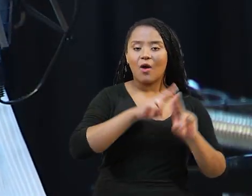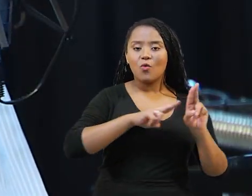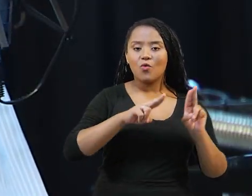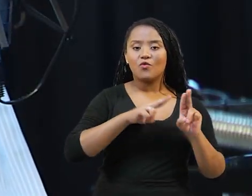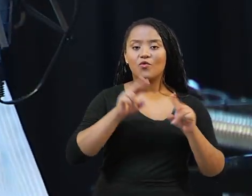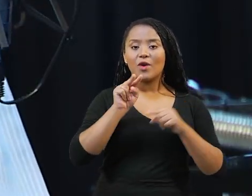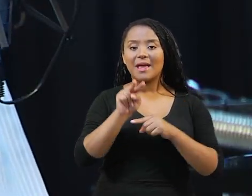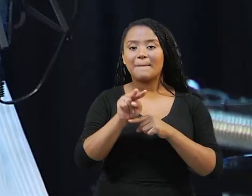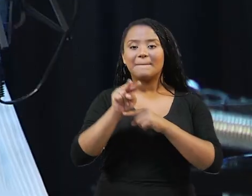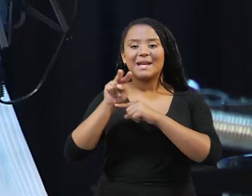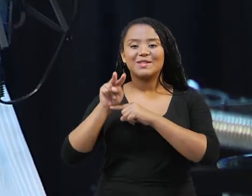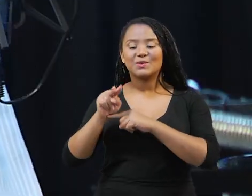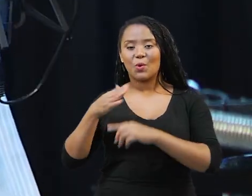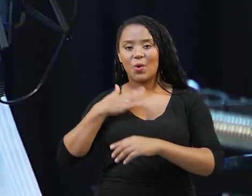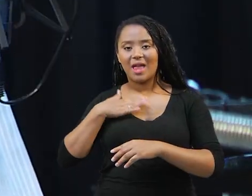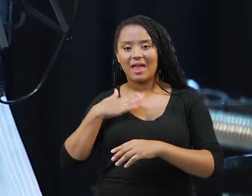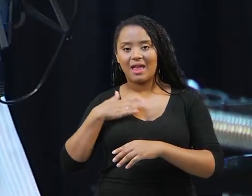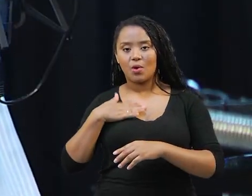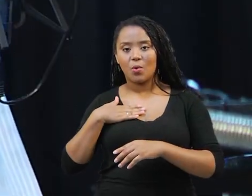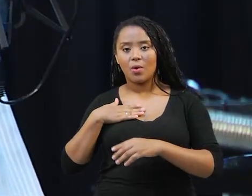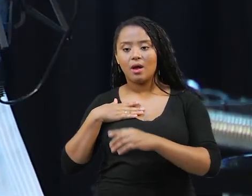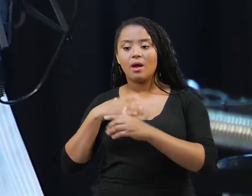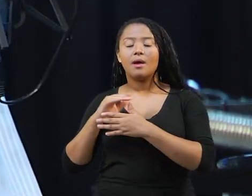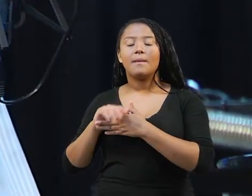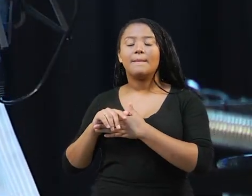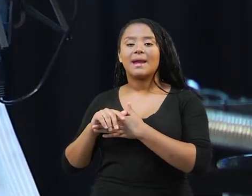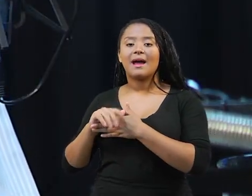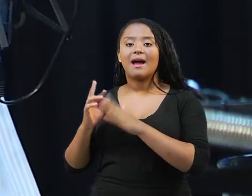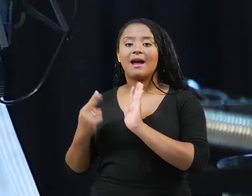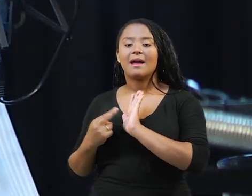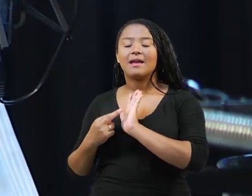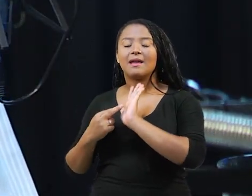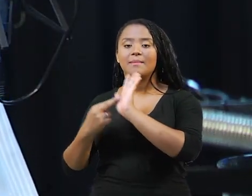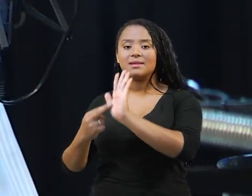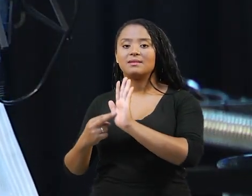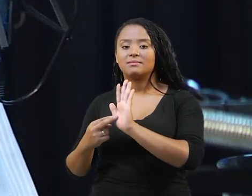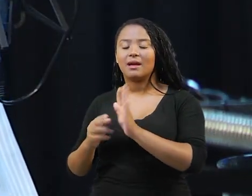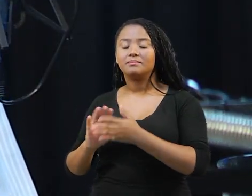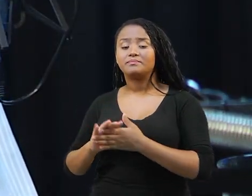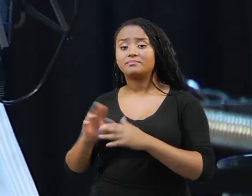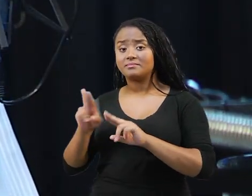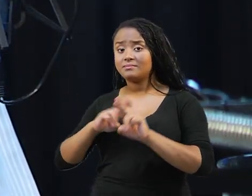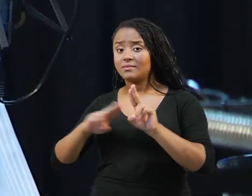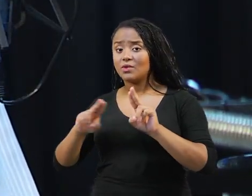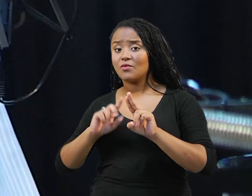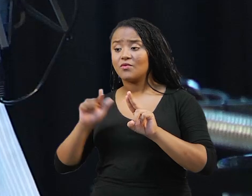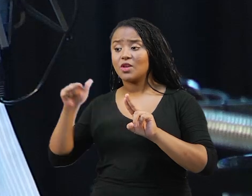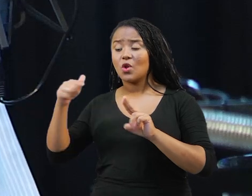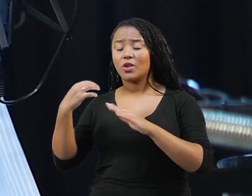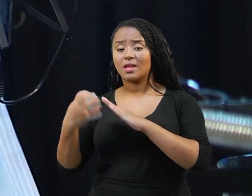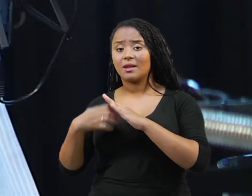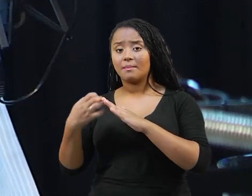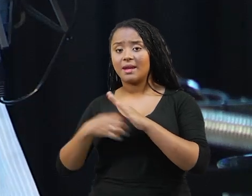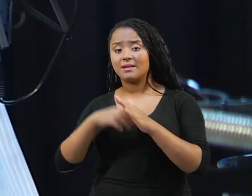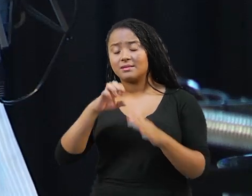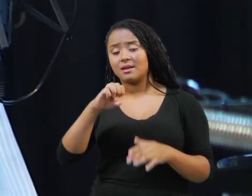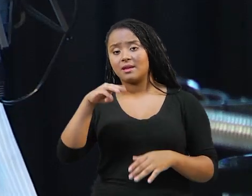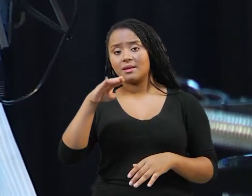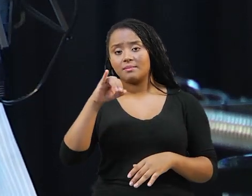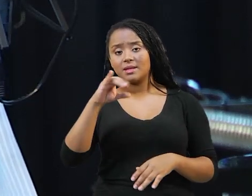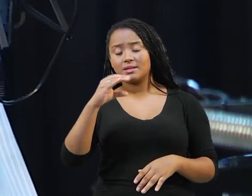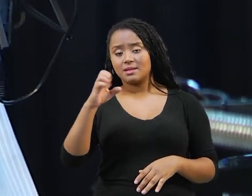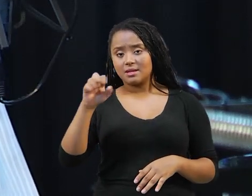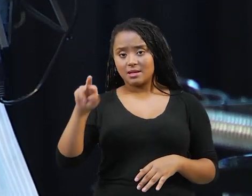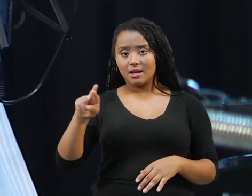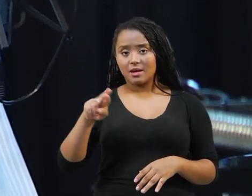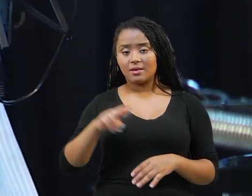vários cargos, tem o superintendente, que na verdade é o RT global do hospital, o responsável técnico global, né? E tem várias